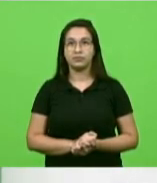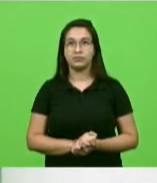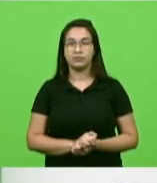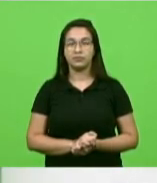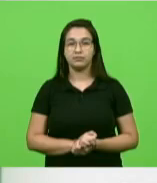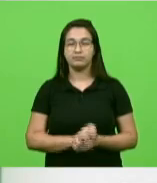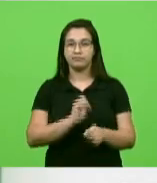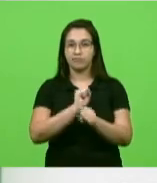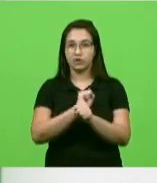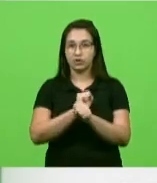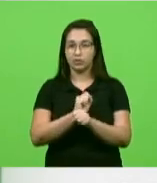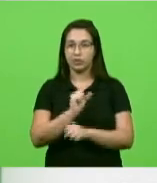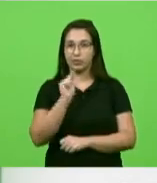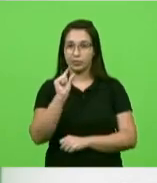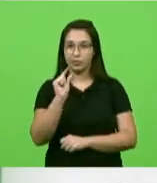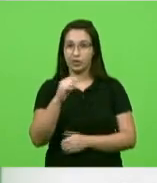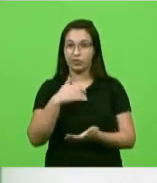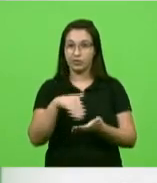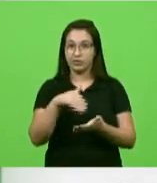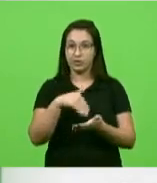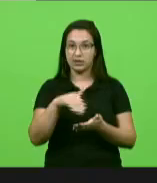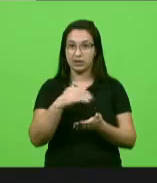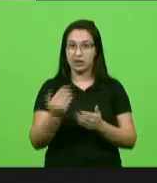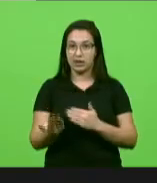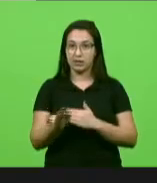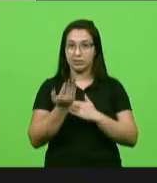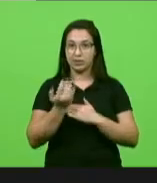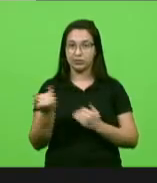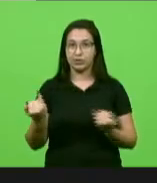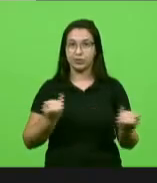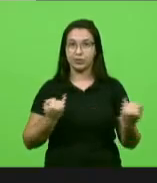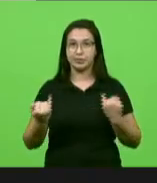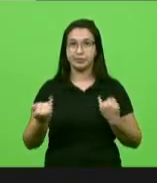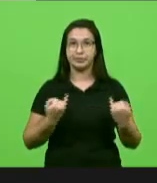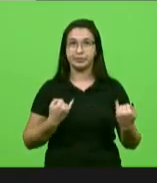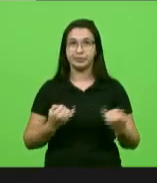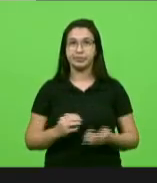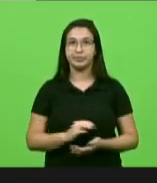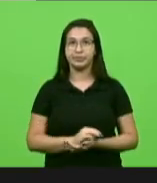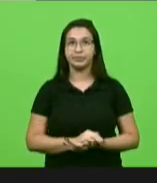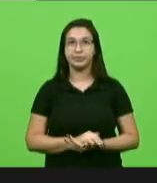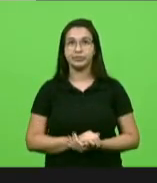Só um instantinho que a secretaria está me informando.